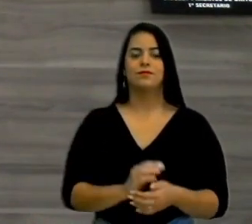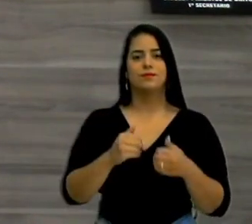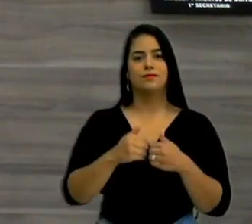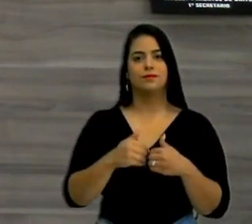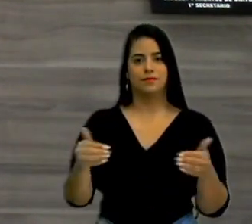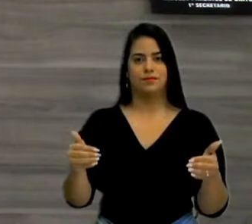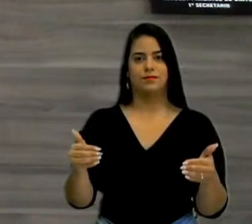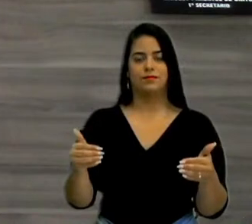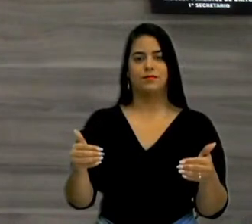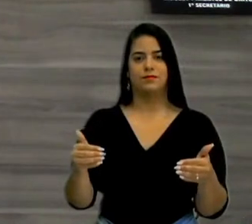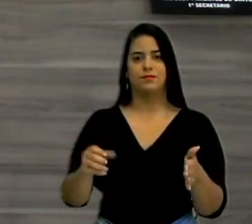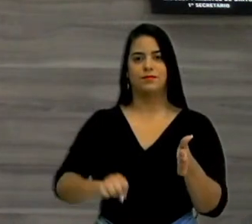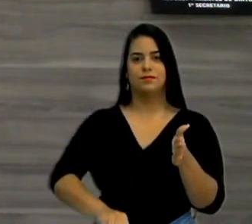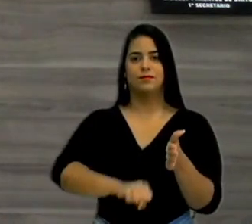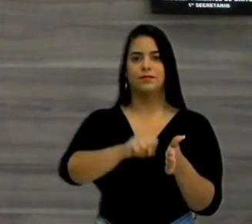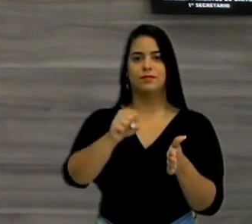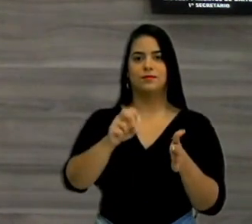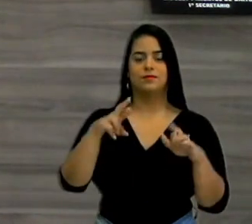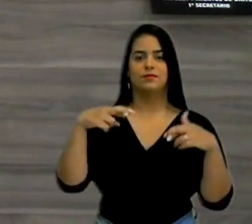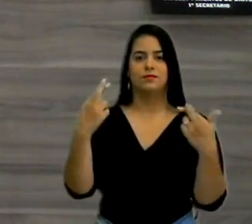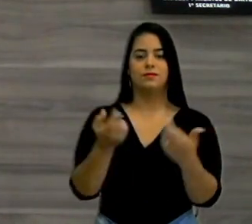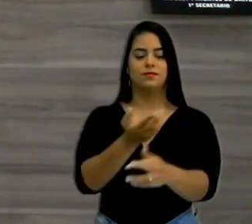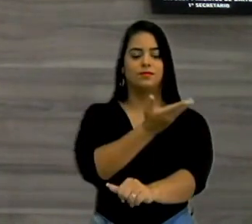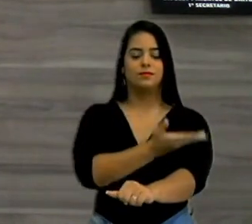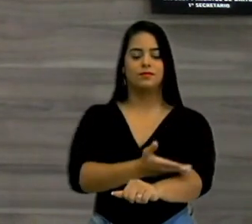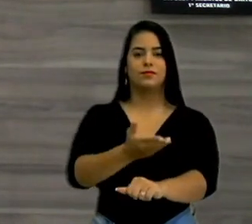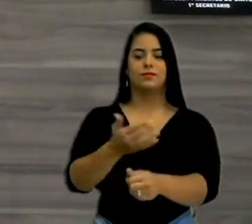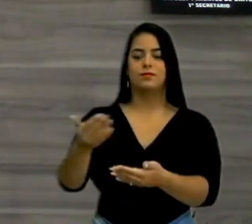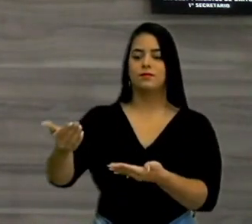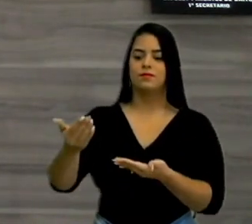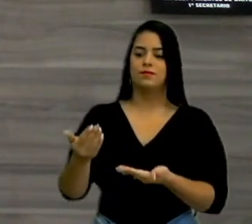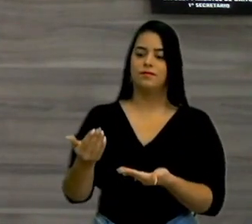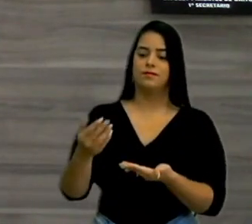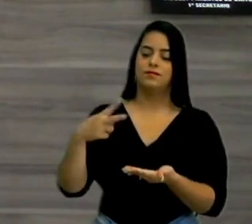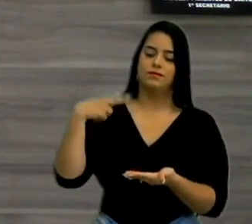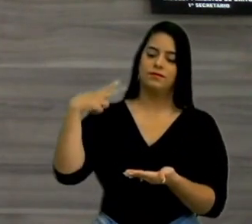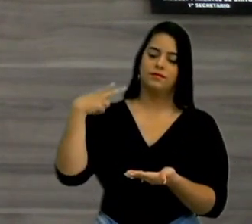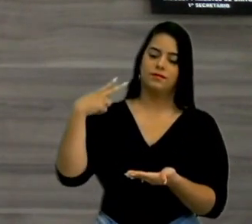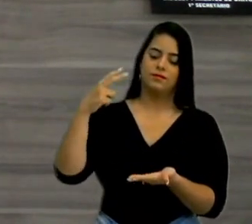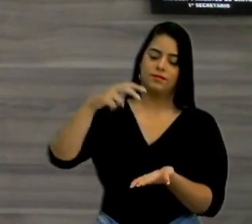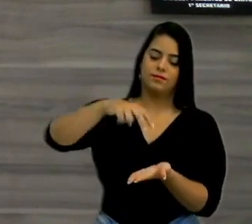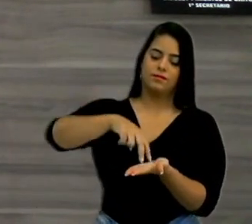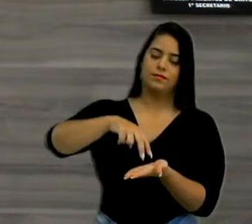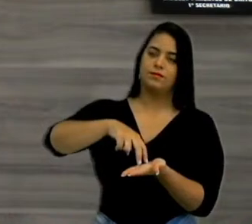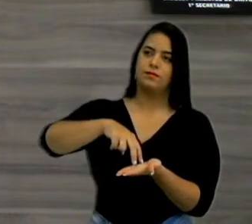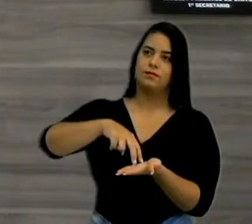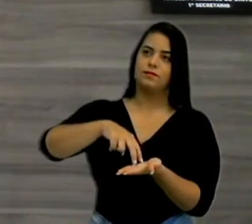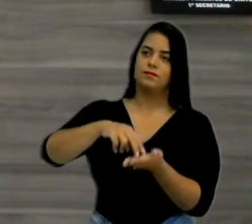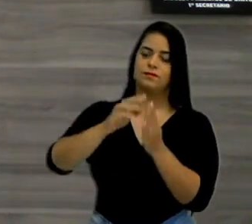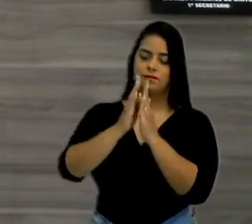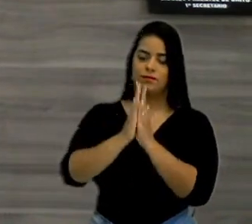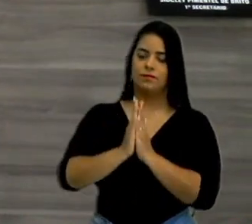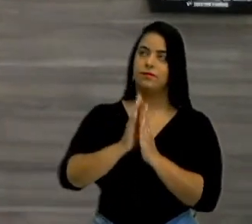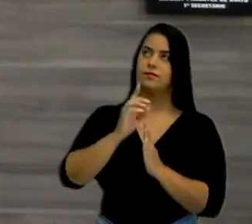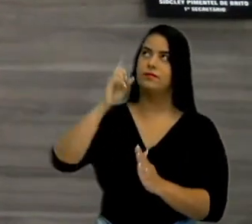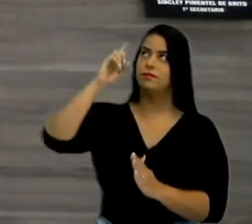Declaro aberta a 8ª sessão ordinária. Convido os seus vereadores para ficarmos de pé para fazermos a oração do Pai Nosso.